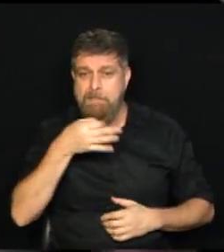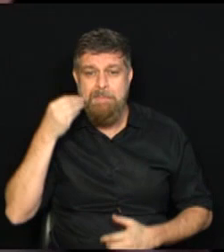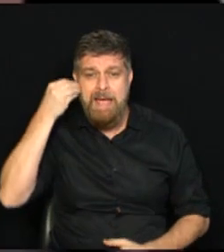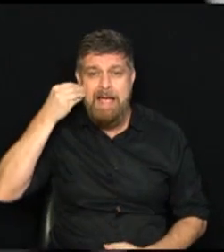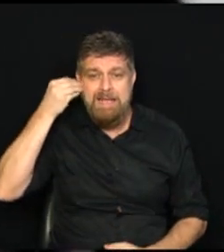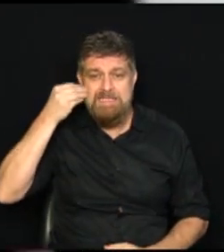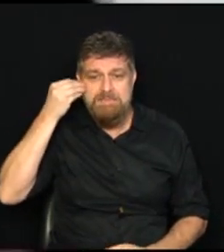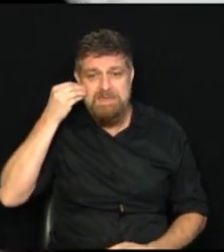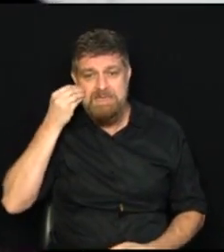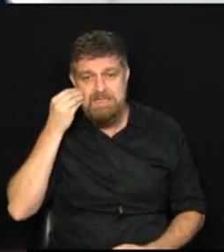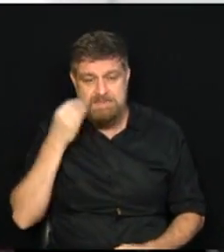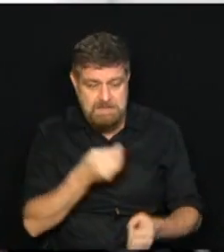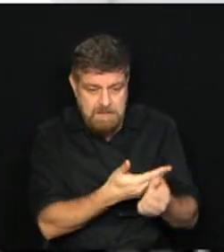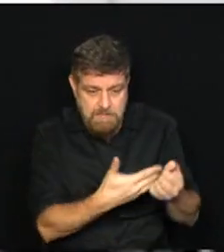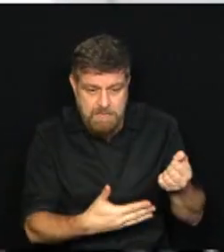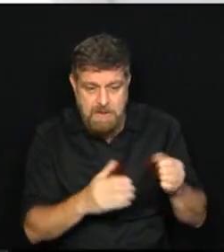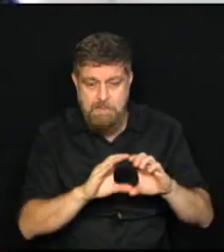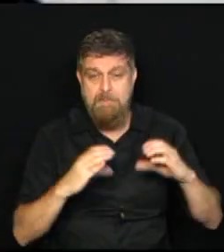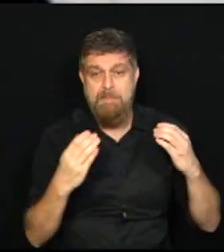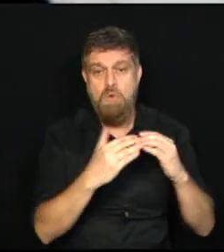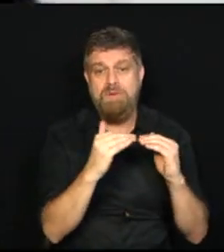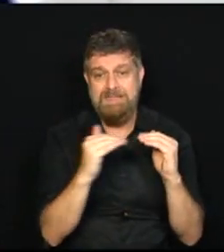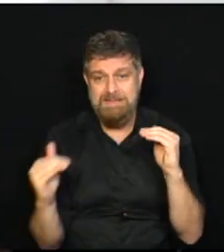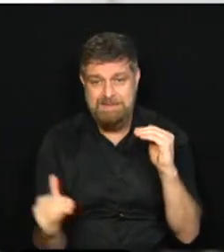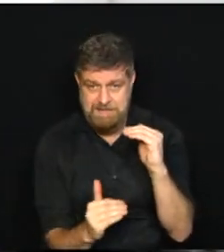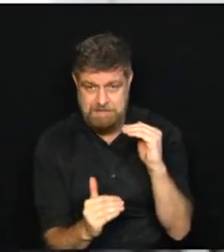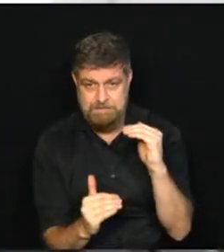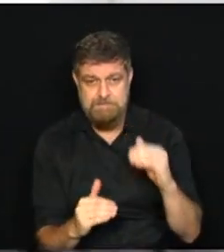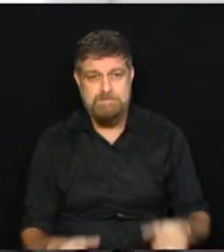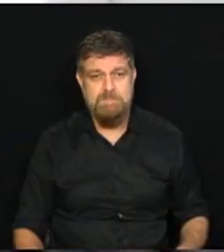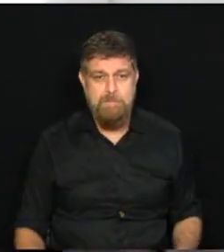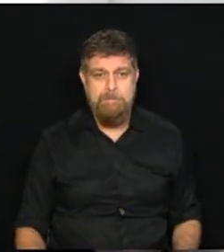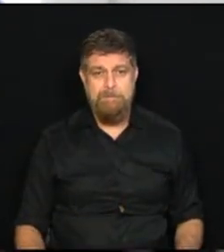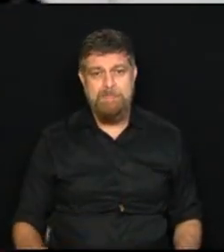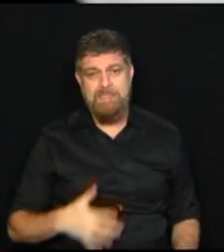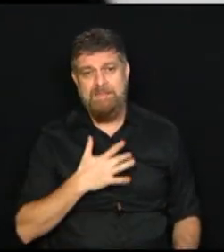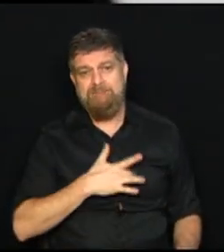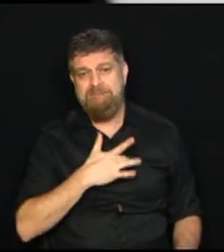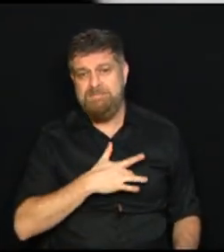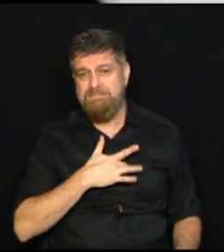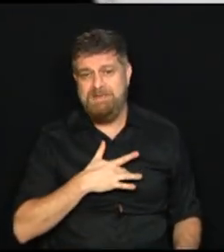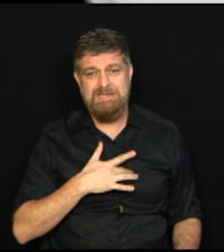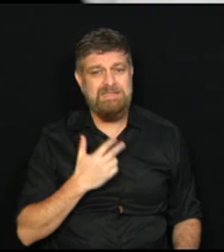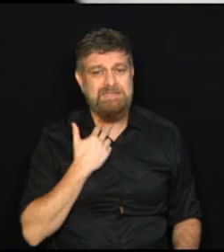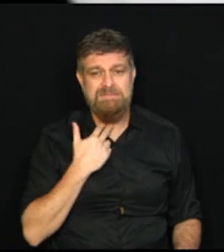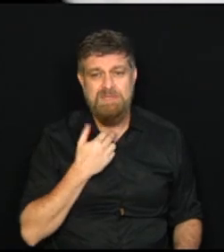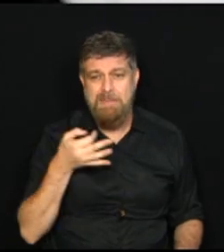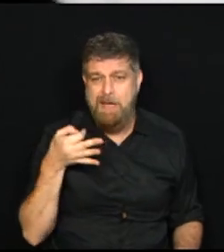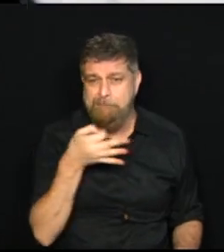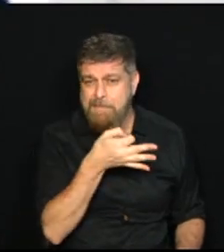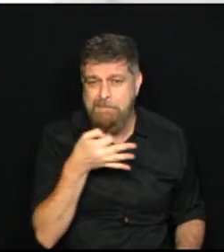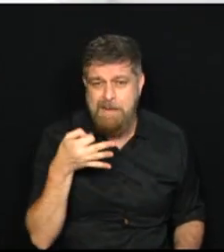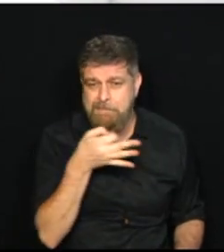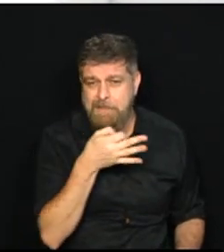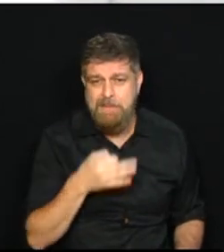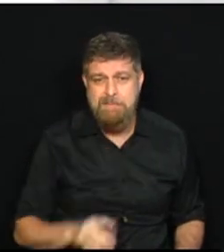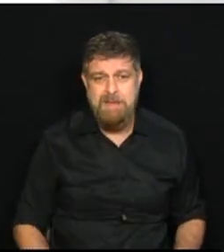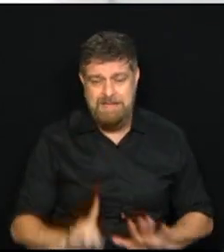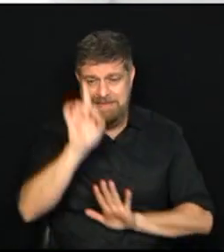testagem numa comunidade vulnerável. Pena que não consegui ouvir o restante da fala da